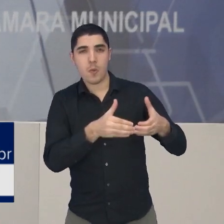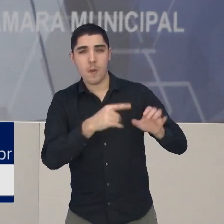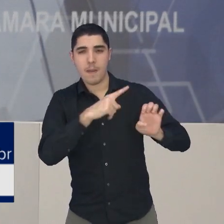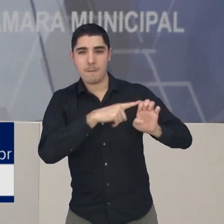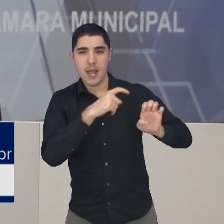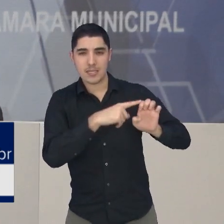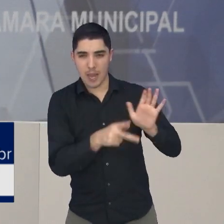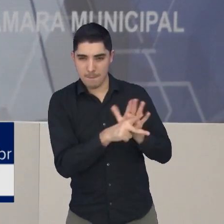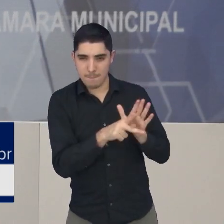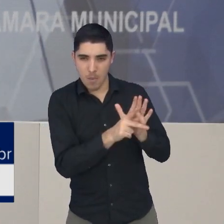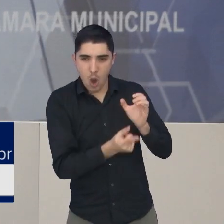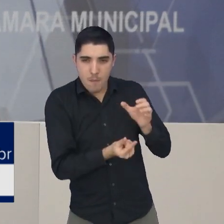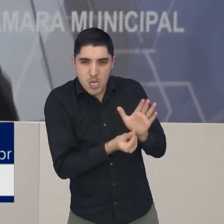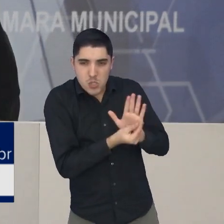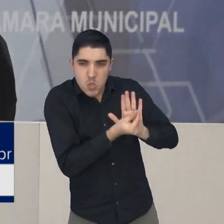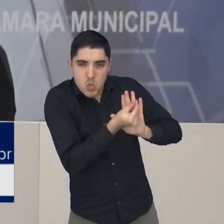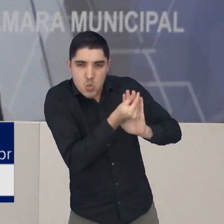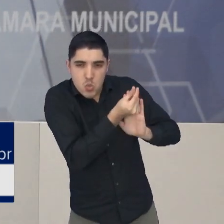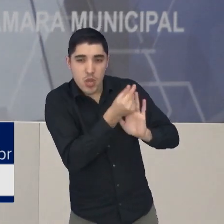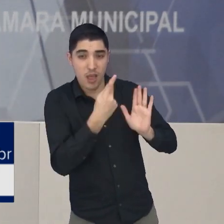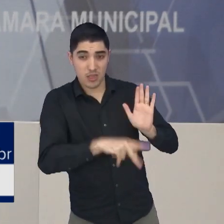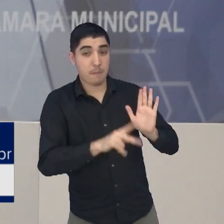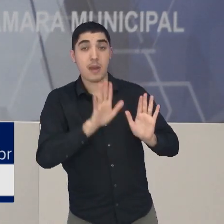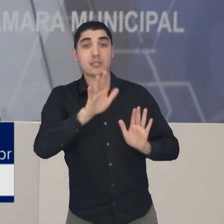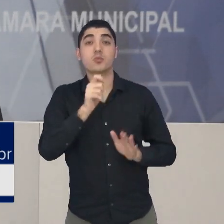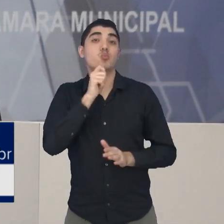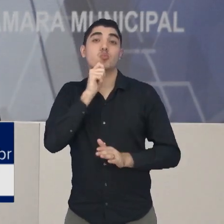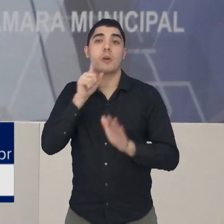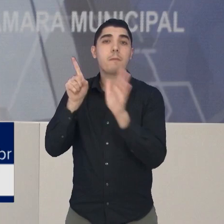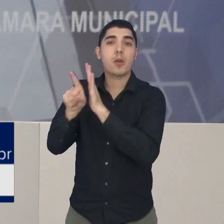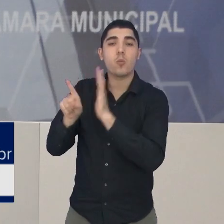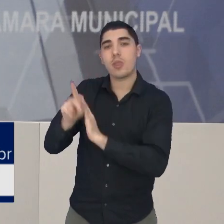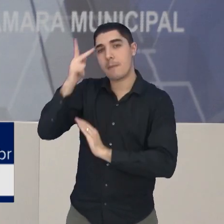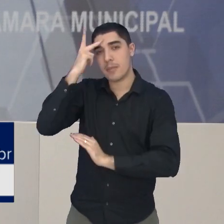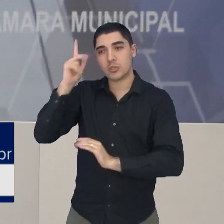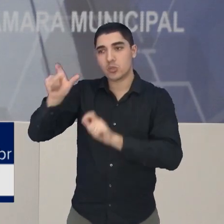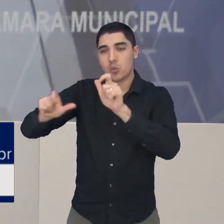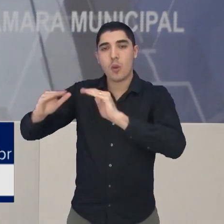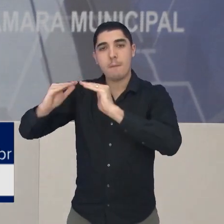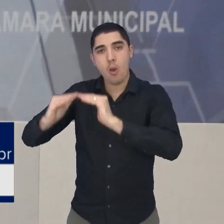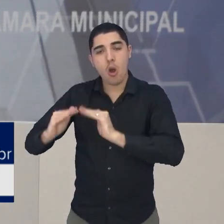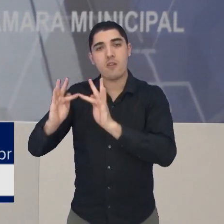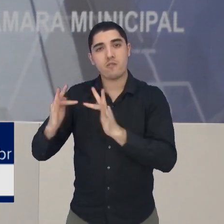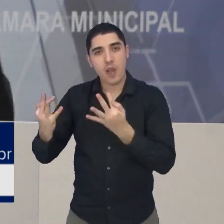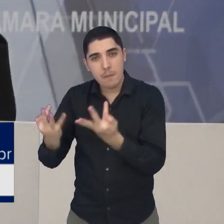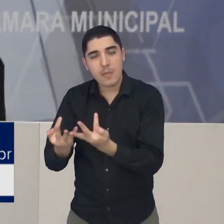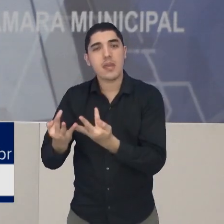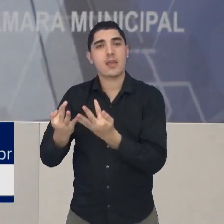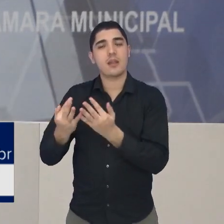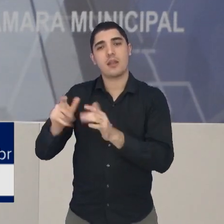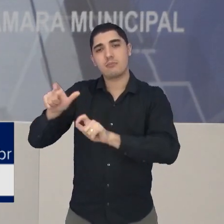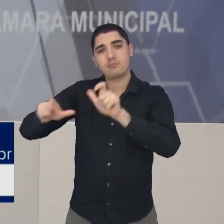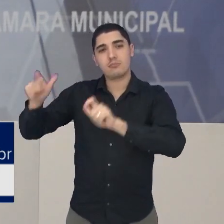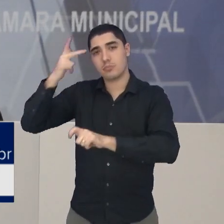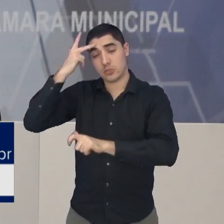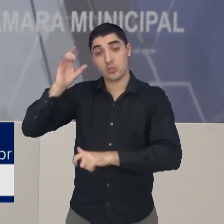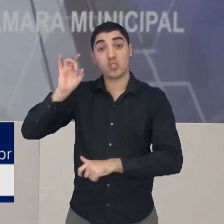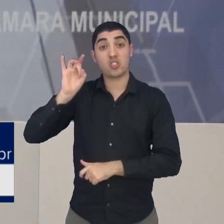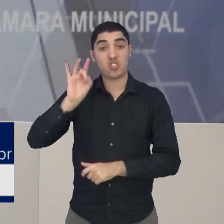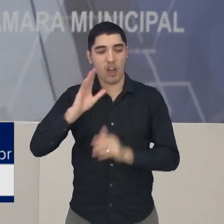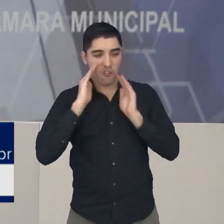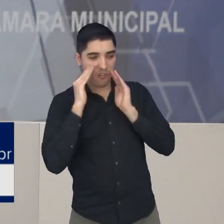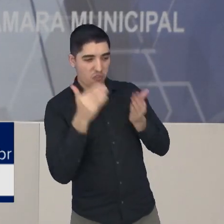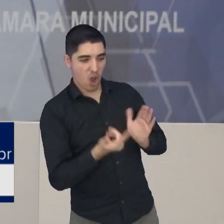das famílias, não das pessoas, não dos moradores dessas centralidades. Só dos grupos econômicos da cidade